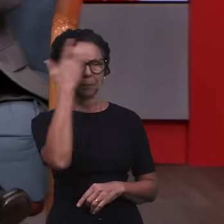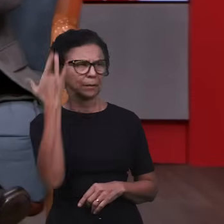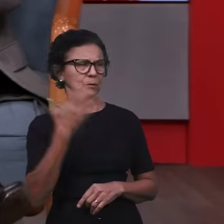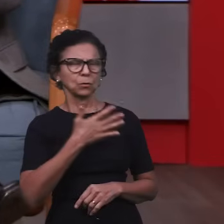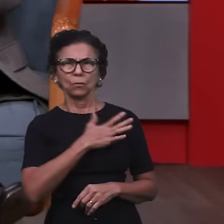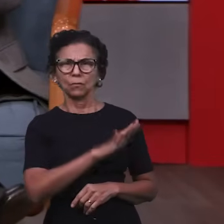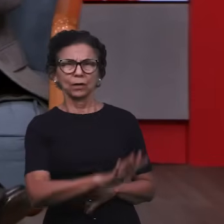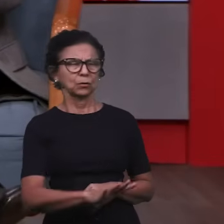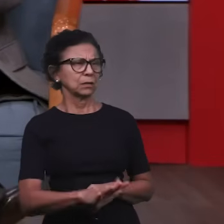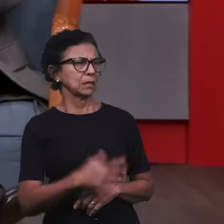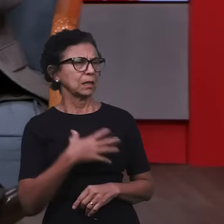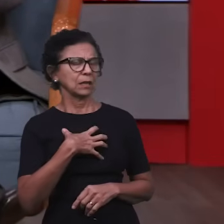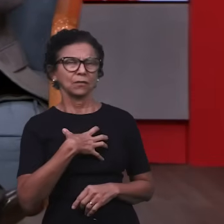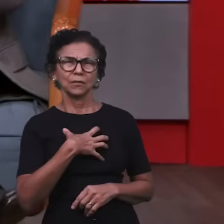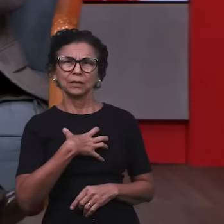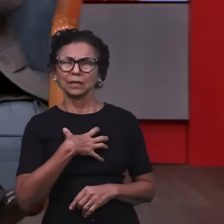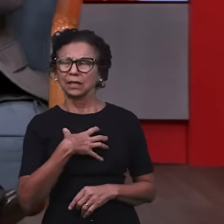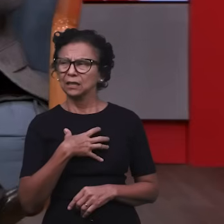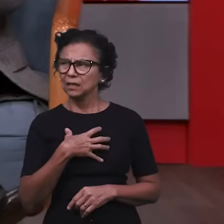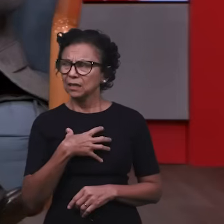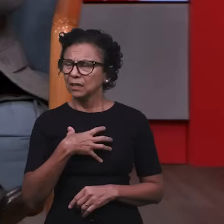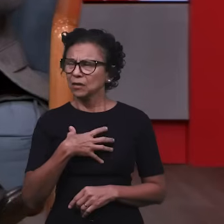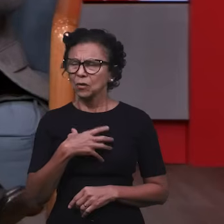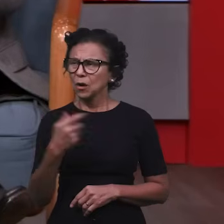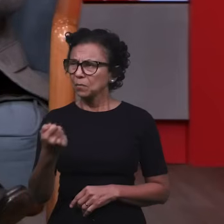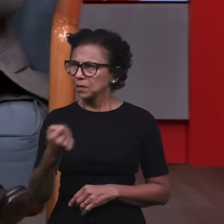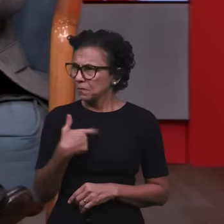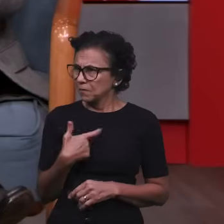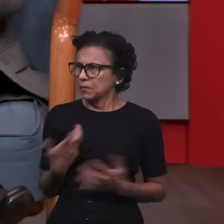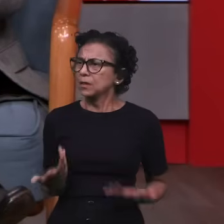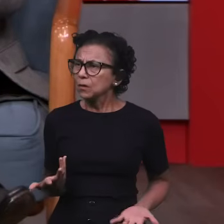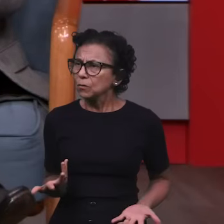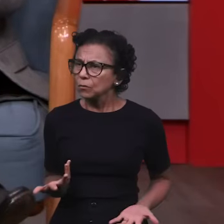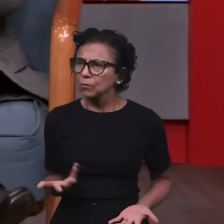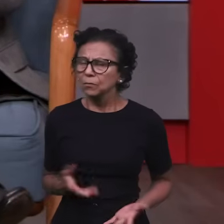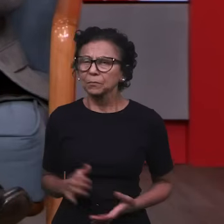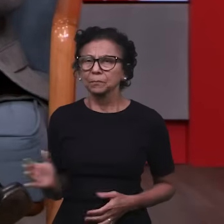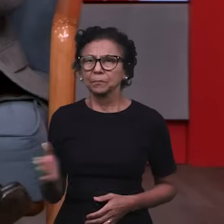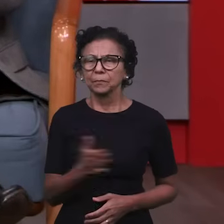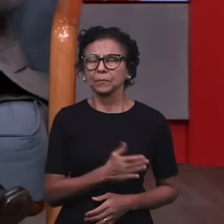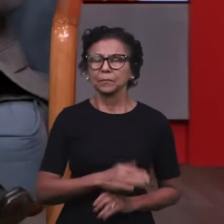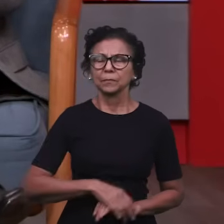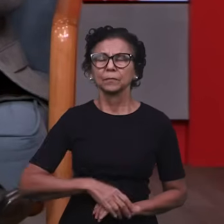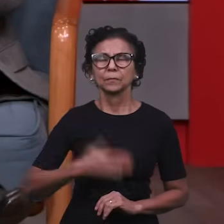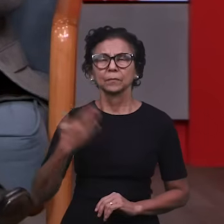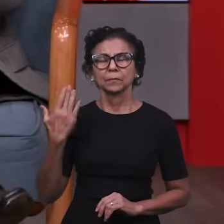vai atingir o homem. Eu me lembro uma outra ocasião, eu estava na minha casa